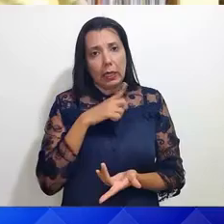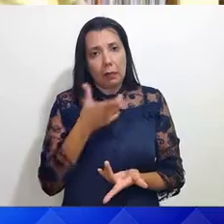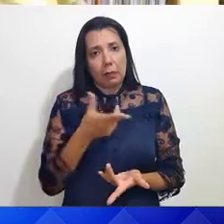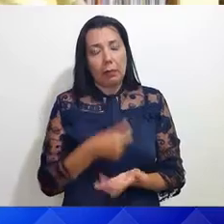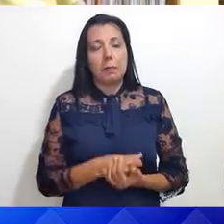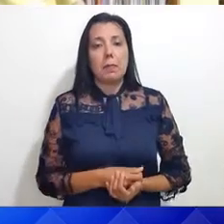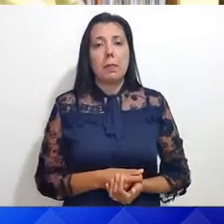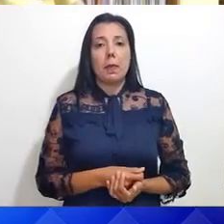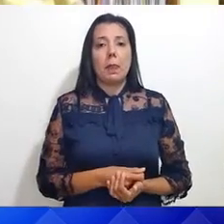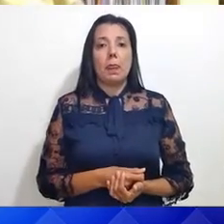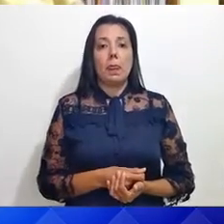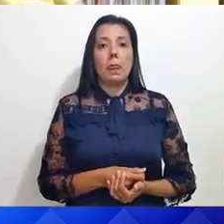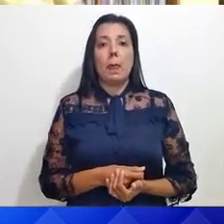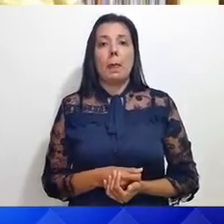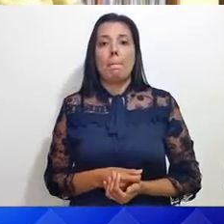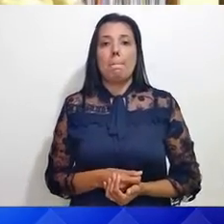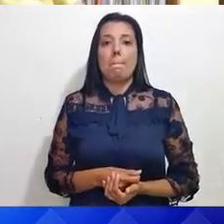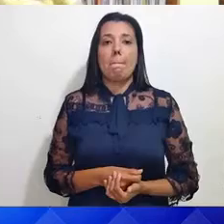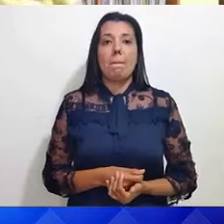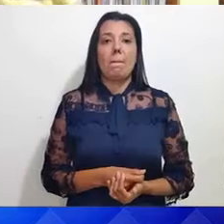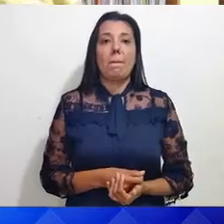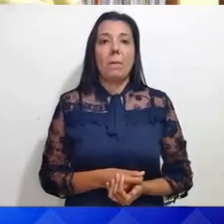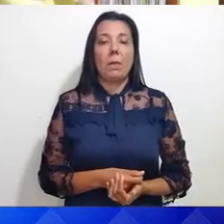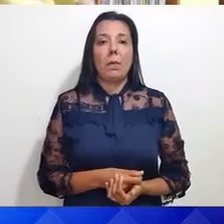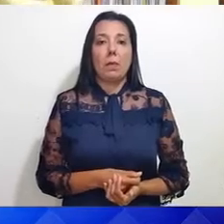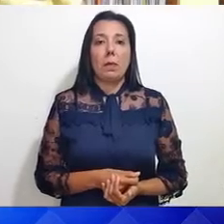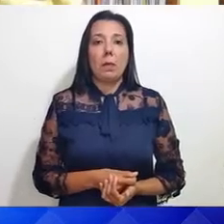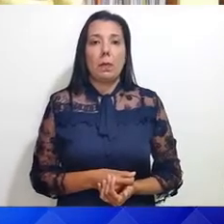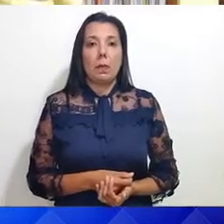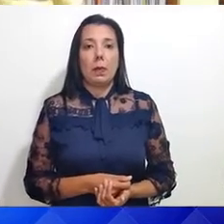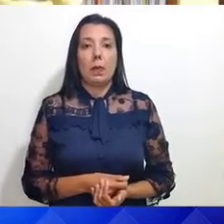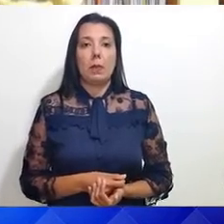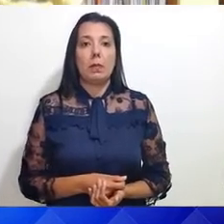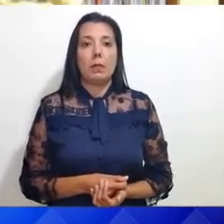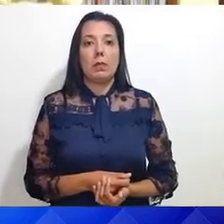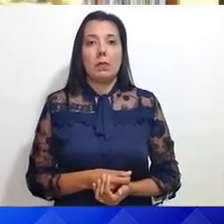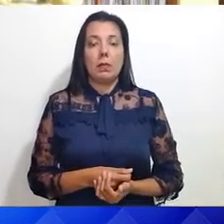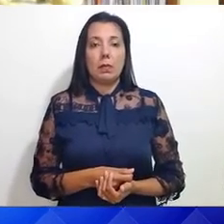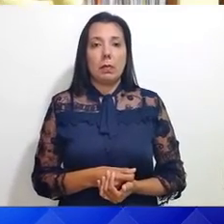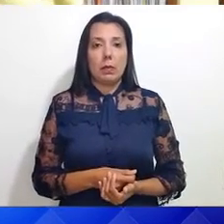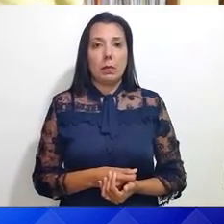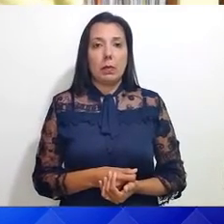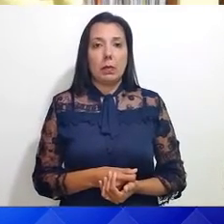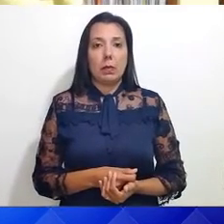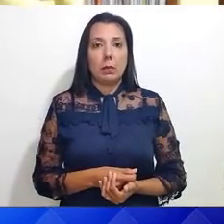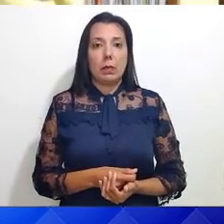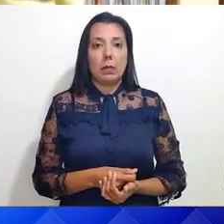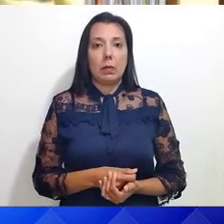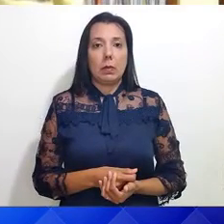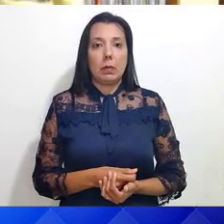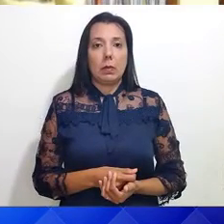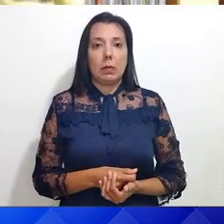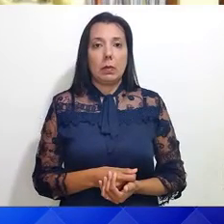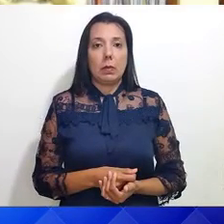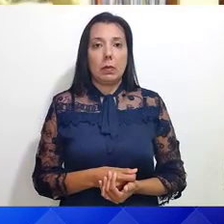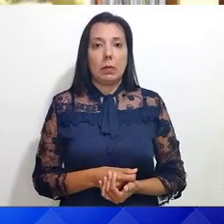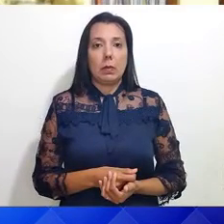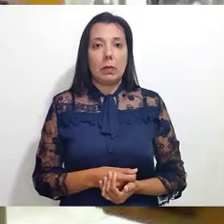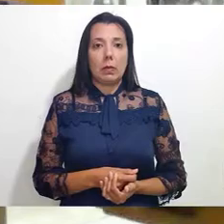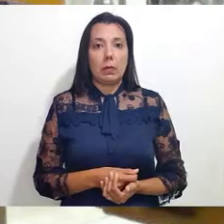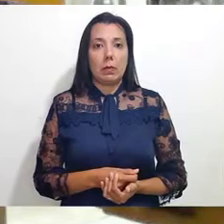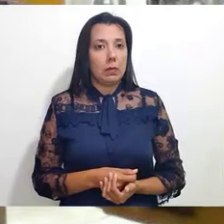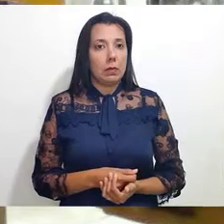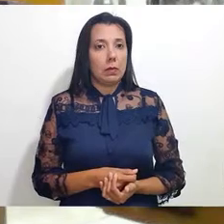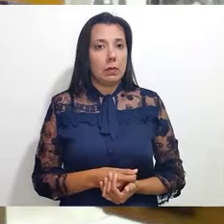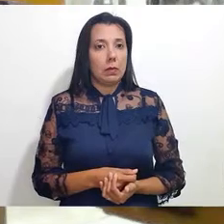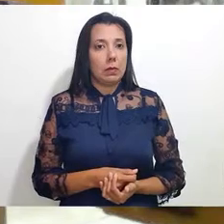Olha, dado concreto, eu não tenho certeza de ver. Mas, com certeza, a gente